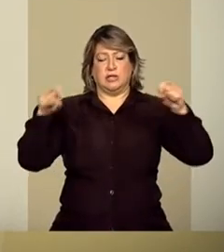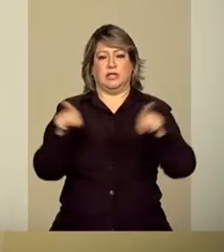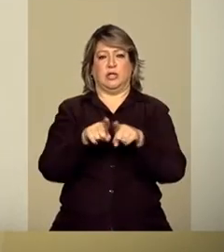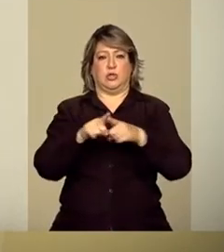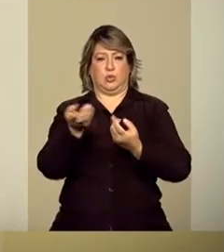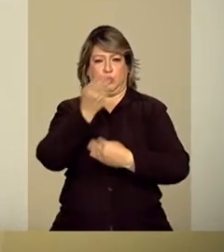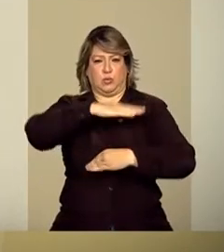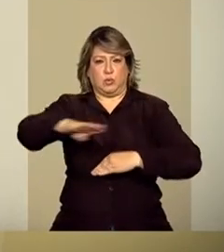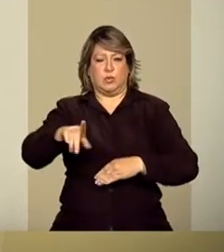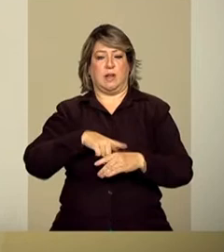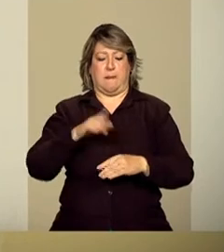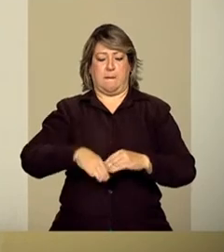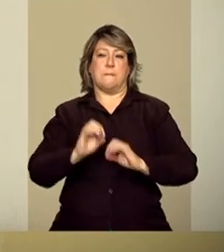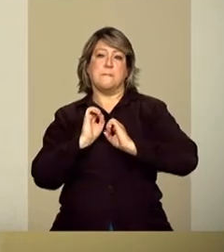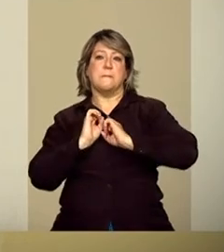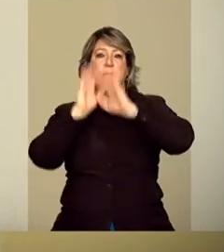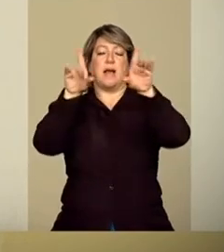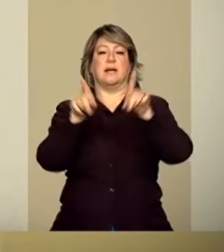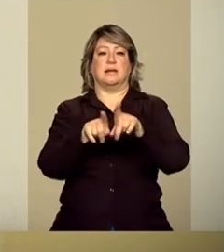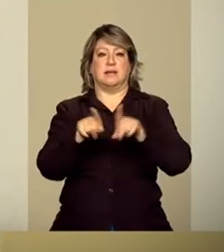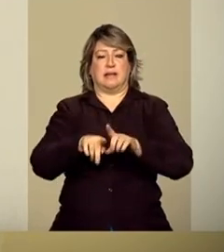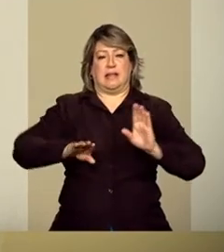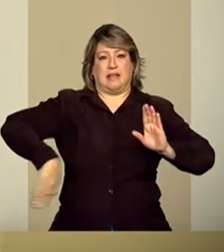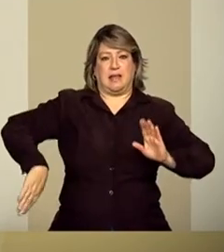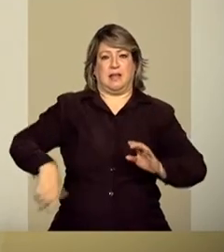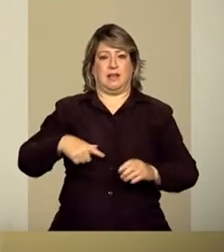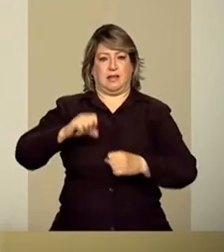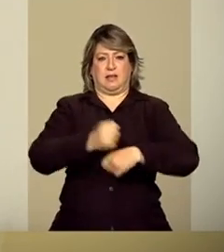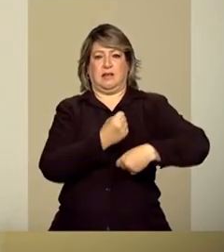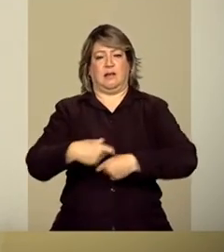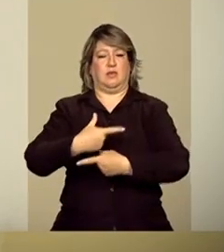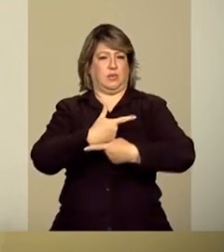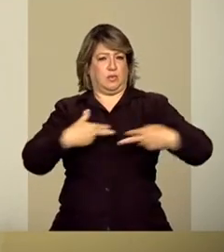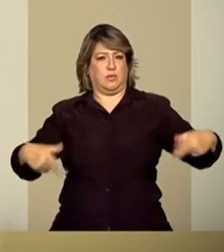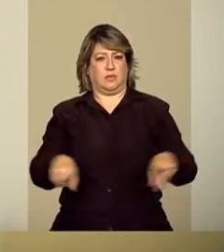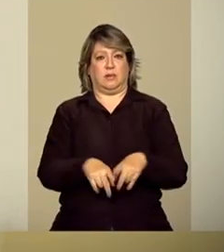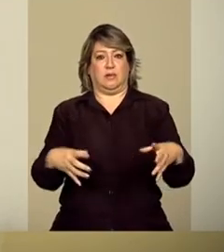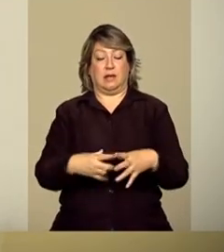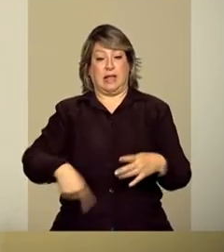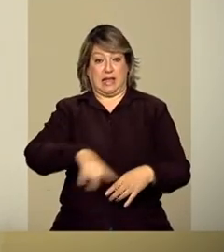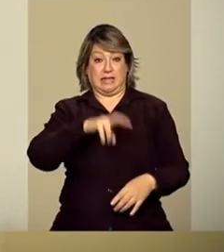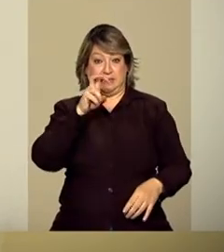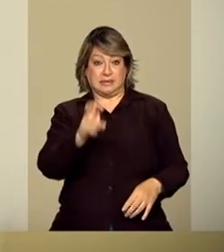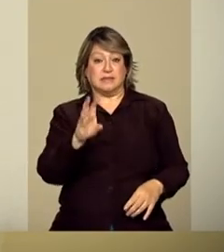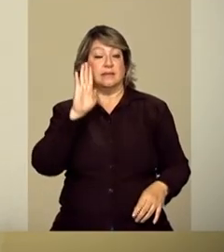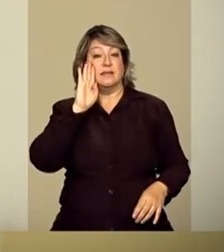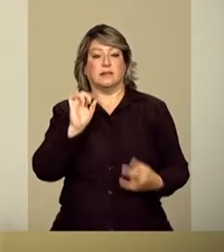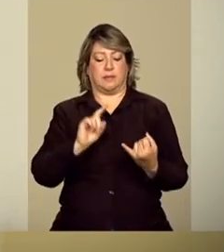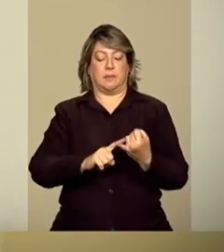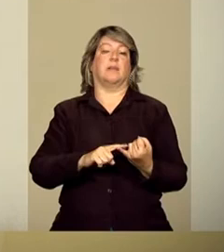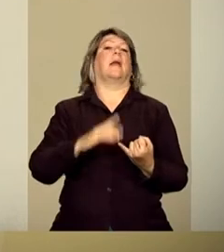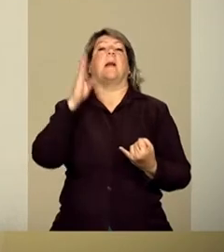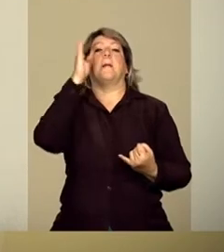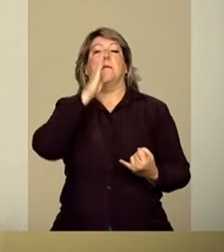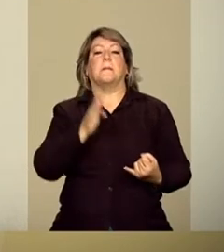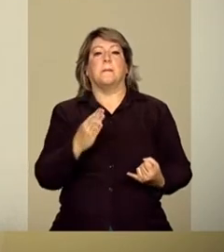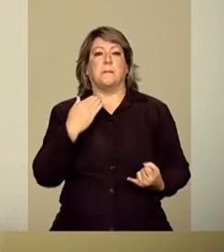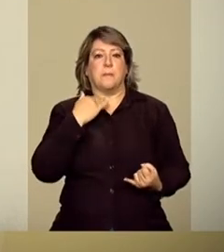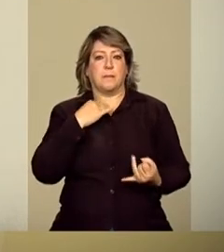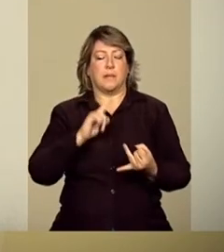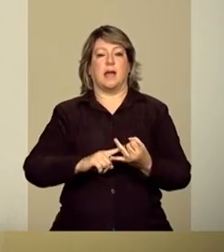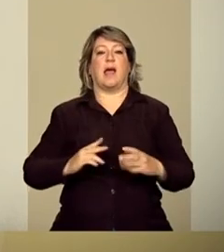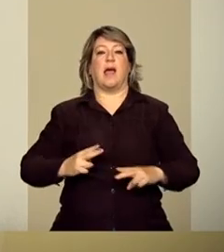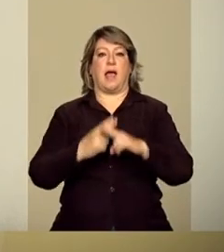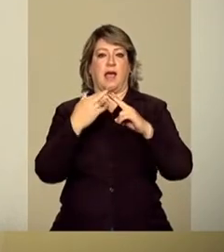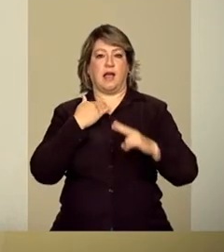basquete, o handebol, a maratona aquática e a natação. Sabe quais são essas 5, Luciano? São o Banco do Brasil, a Caixa Econômica,